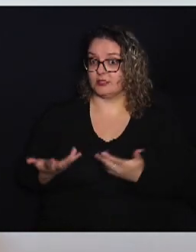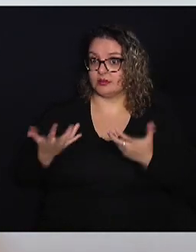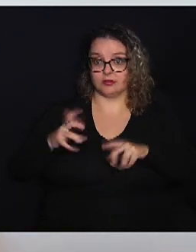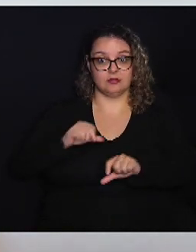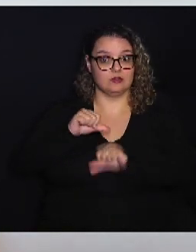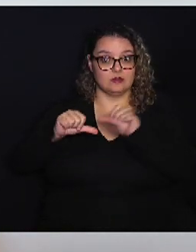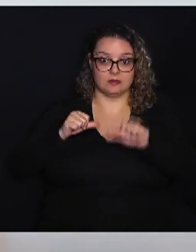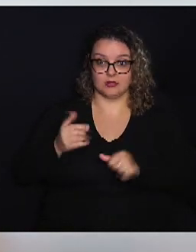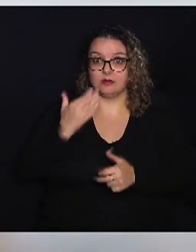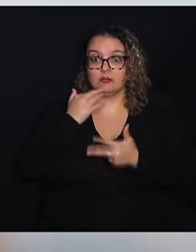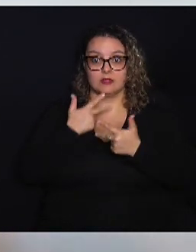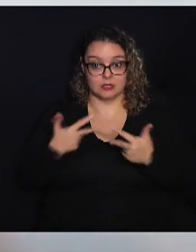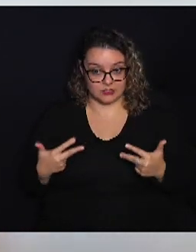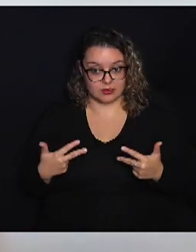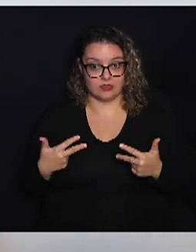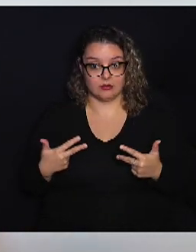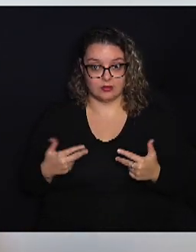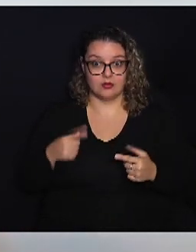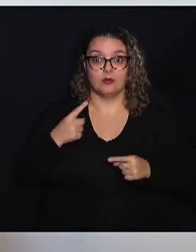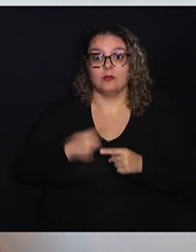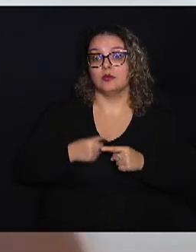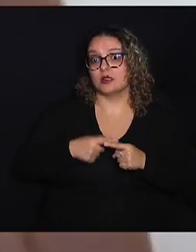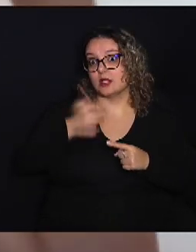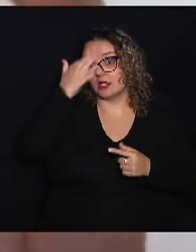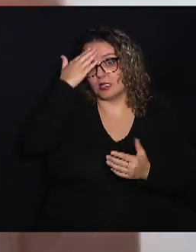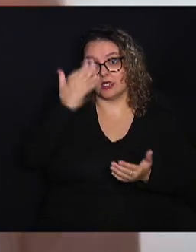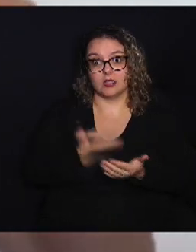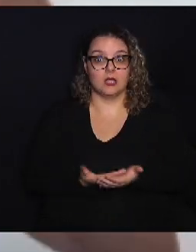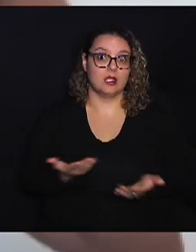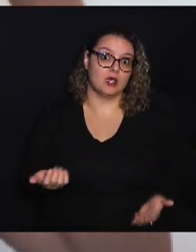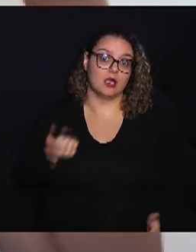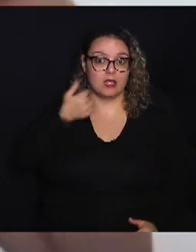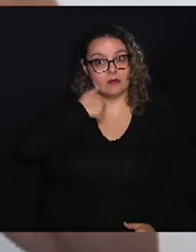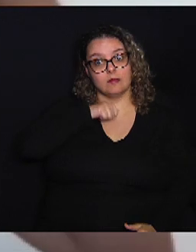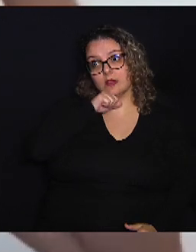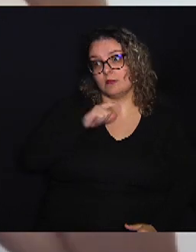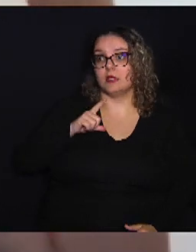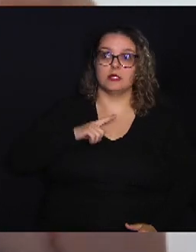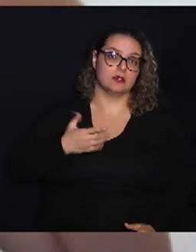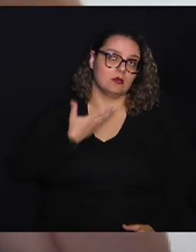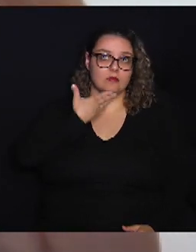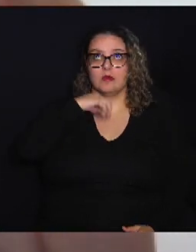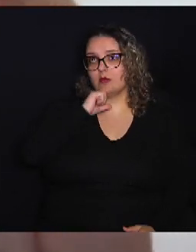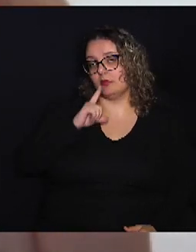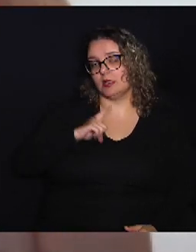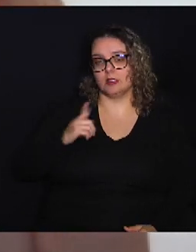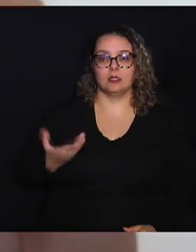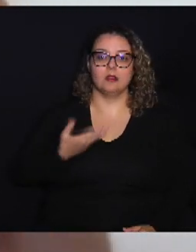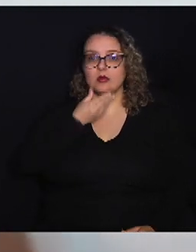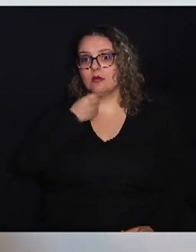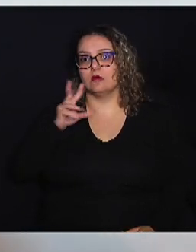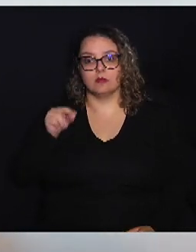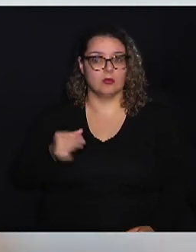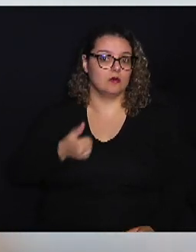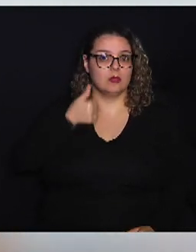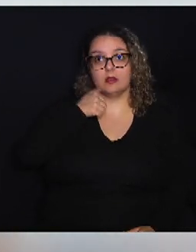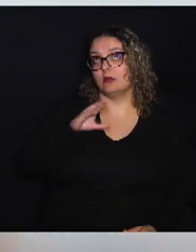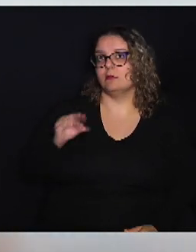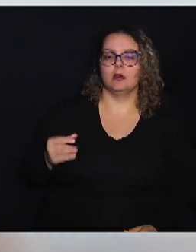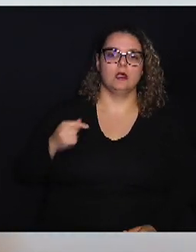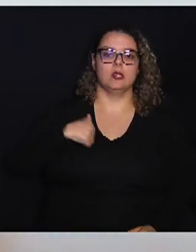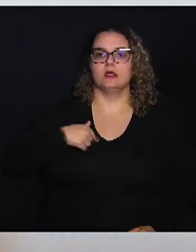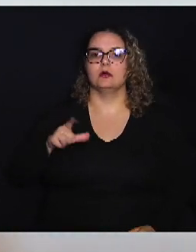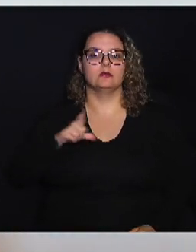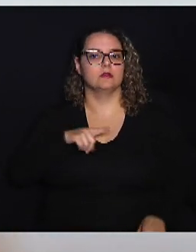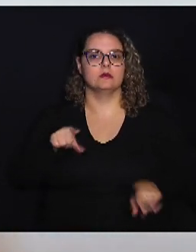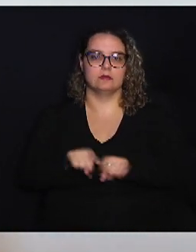mudança da alimentação por acreditar, falar, porque minha mãe teve, meu pai teve, meu avô teve, não sei quem teve, e eu tenho também. Então